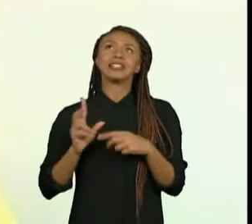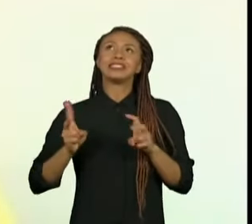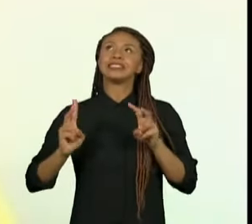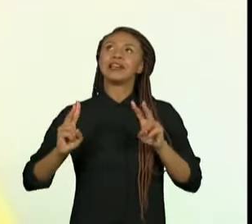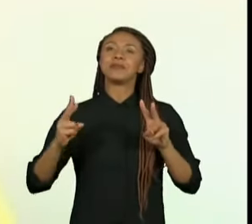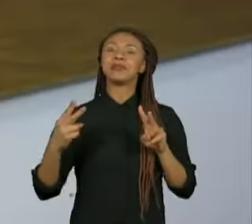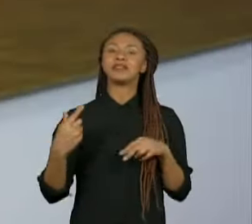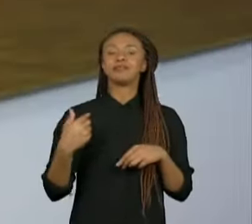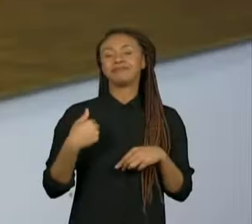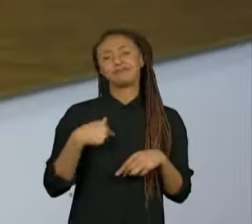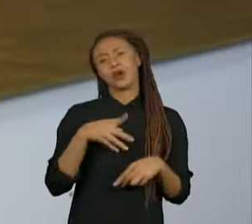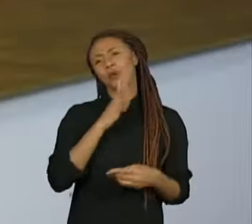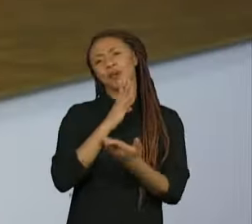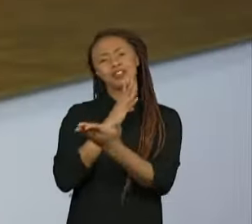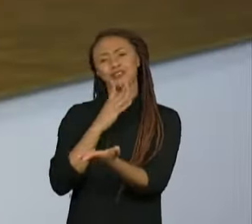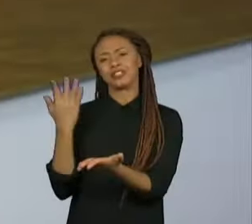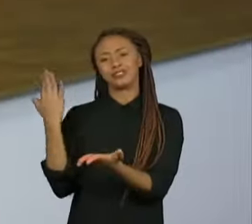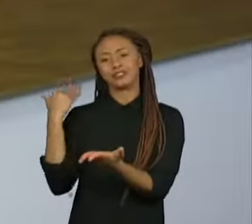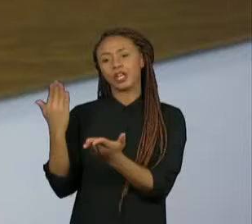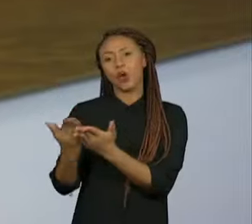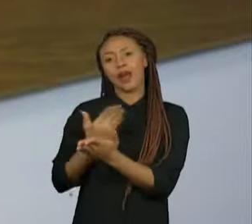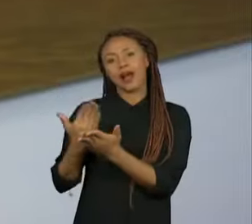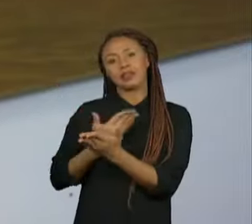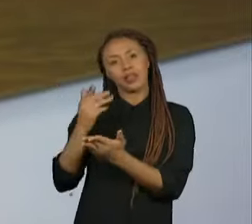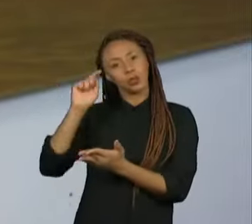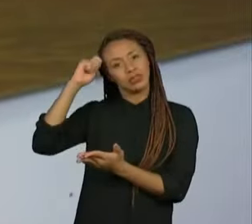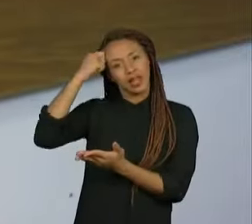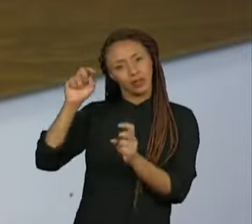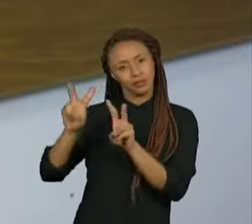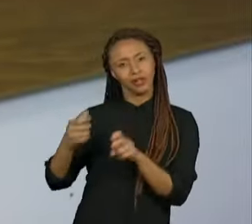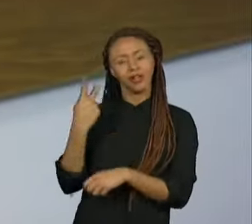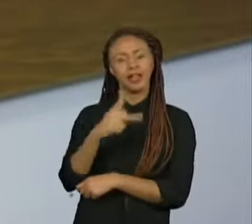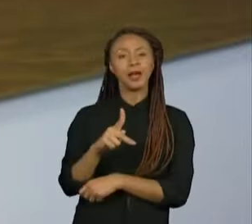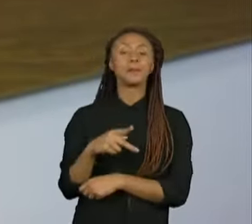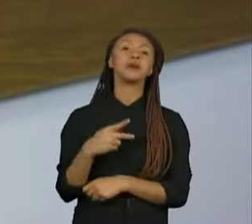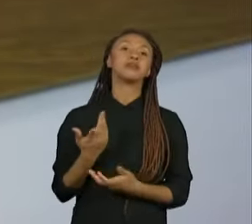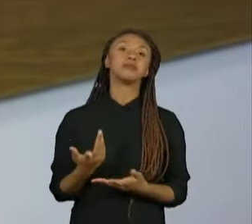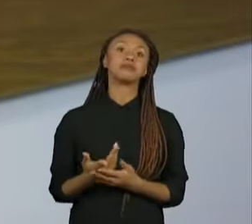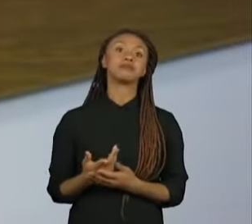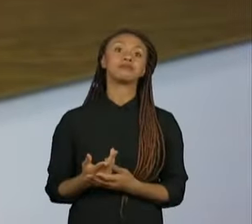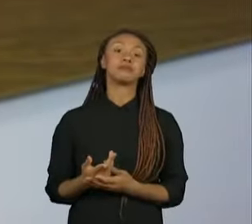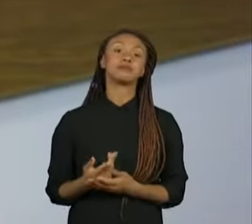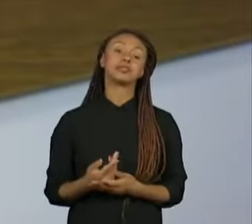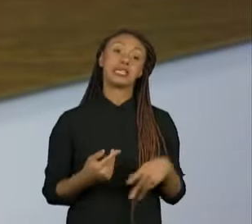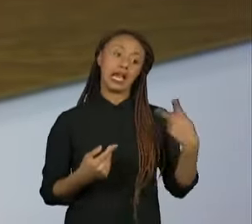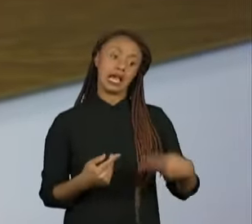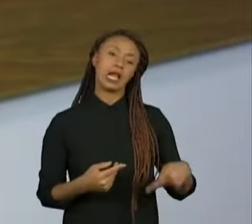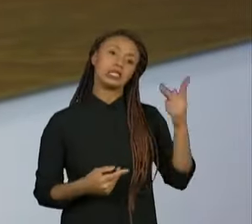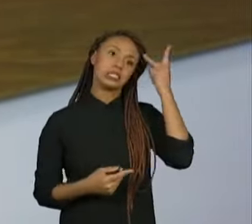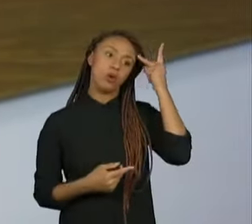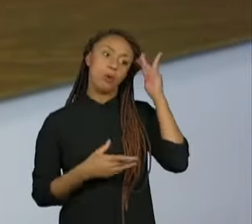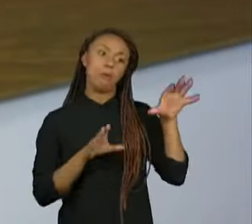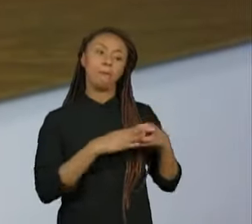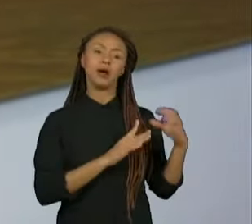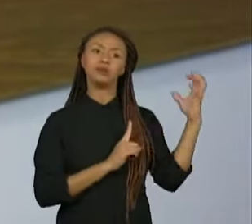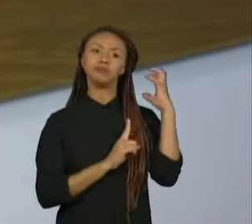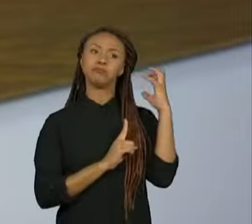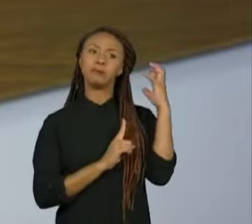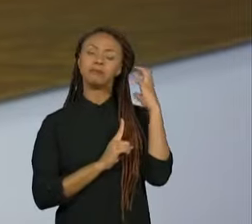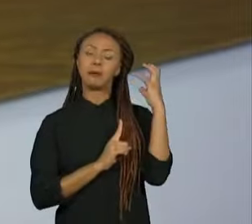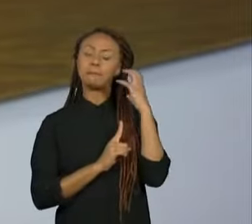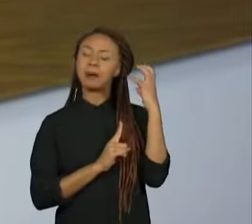incríveis mesmo. Eu te conheço desde os Cadernos Negros e a turma de São Paulo fez a minha